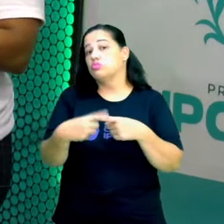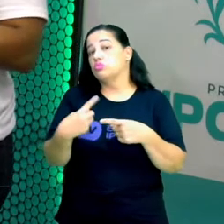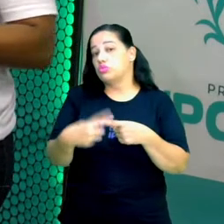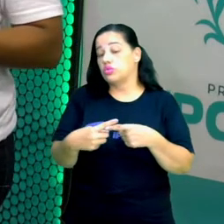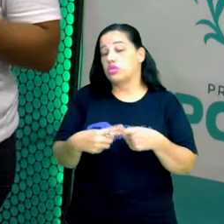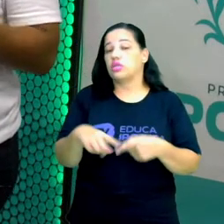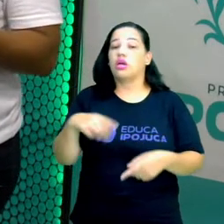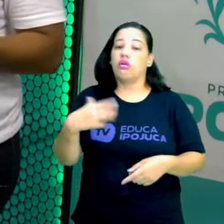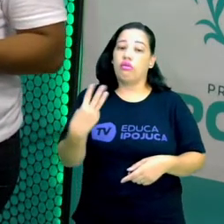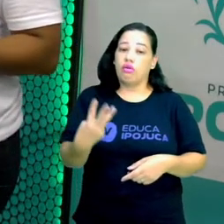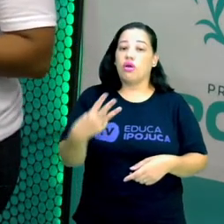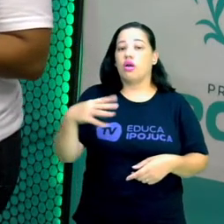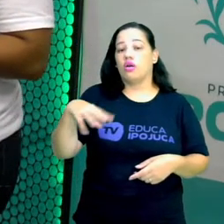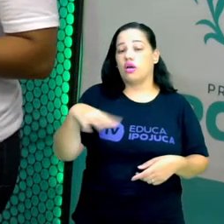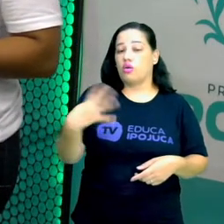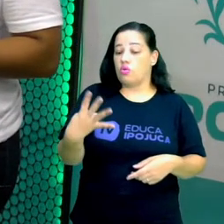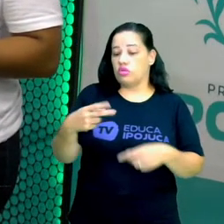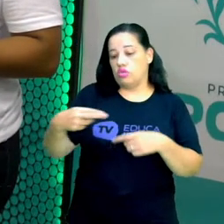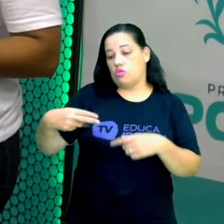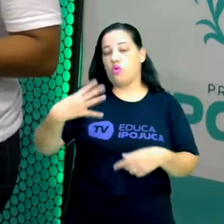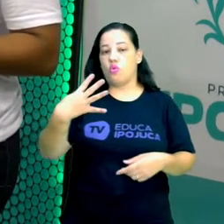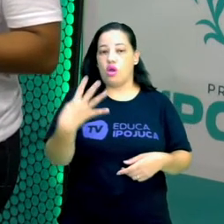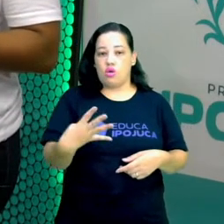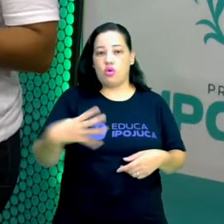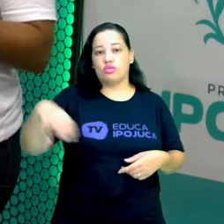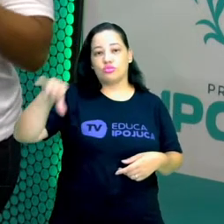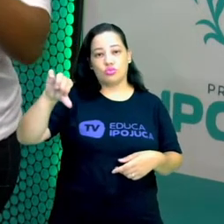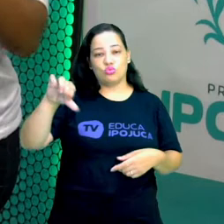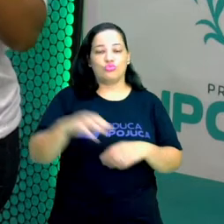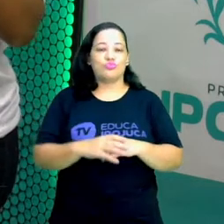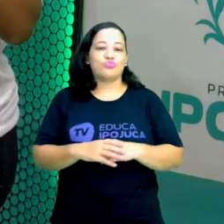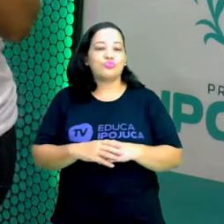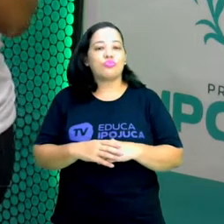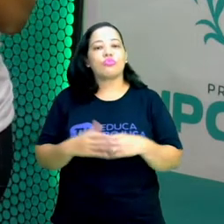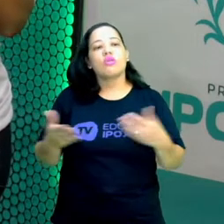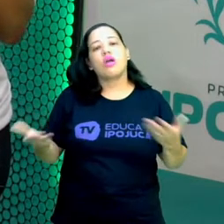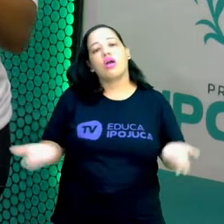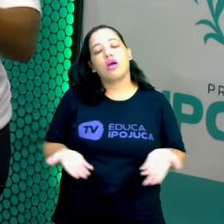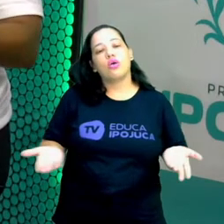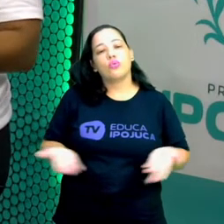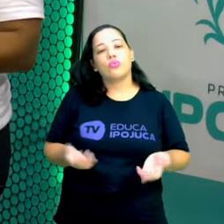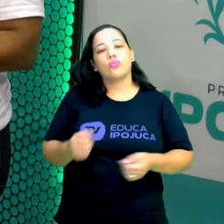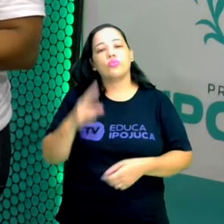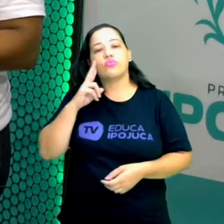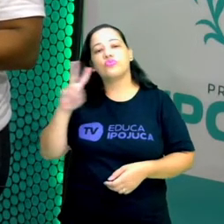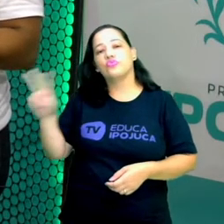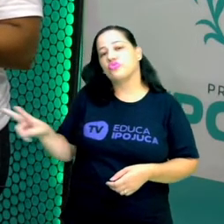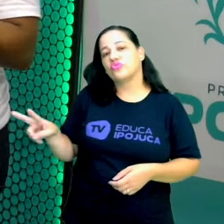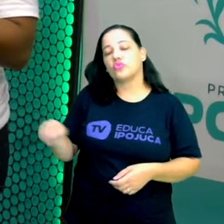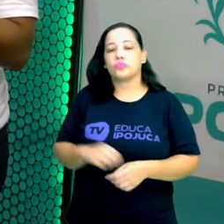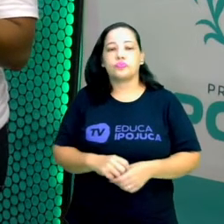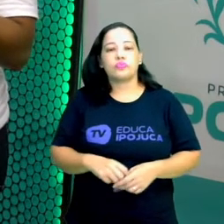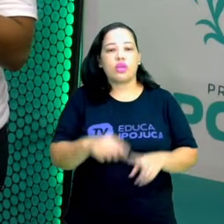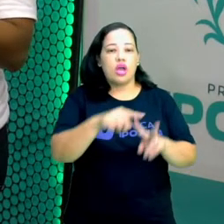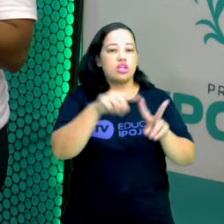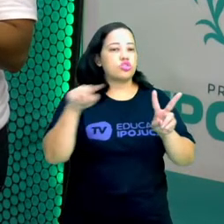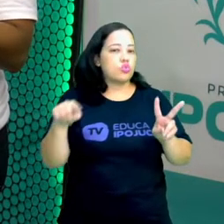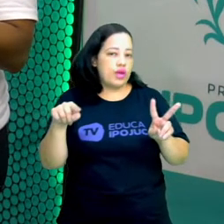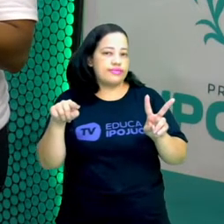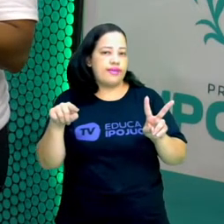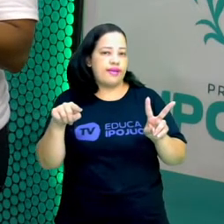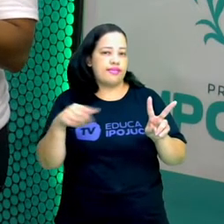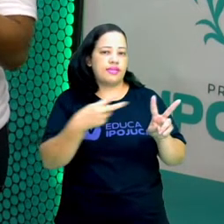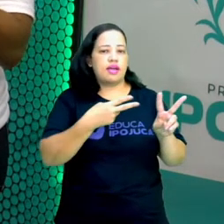4 nonos. Bem fácil. Vamos ver. Raiz quadrada de